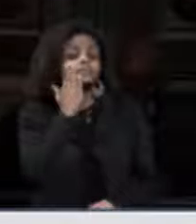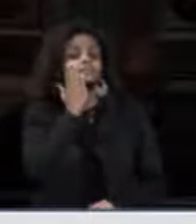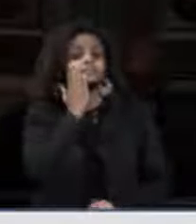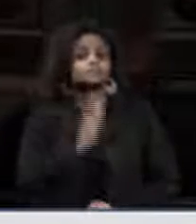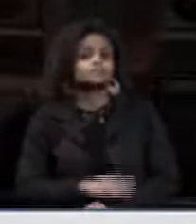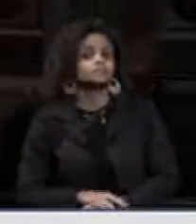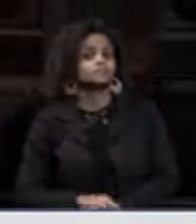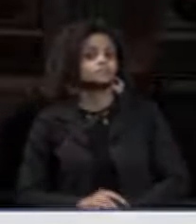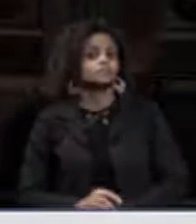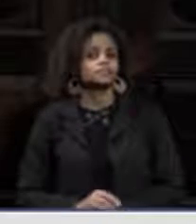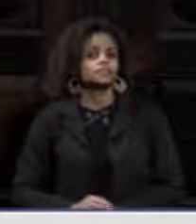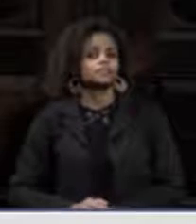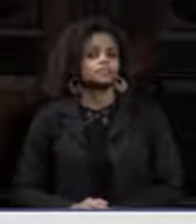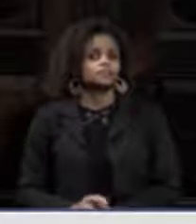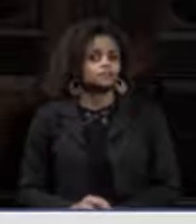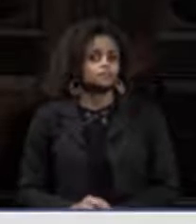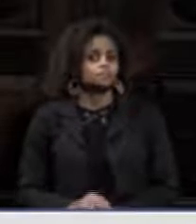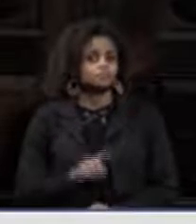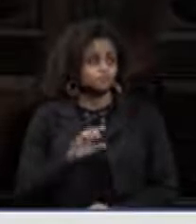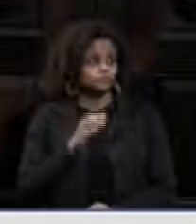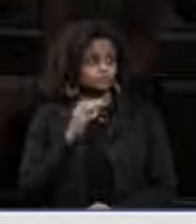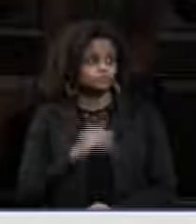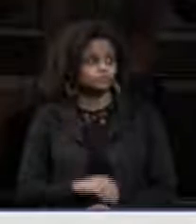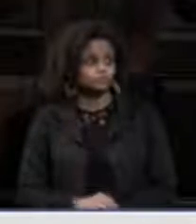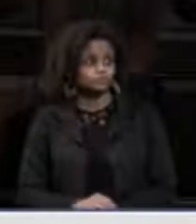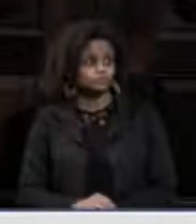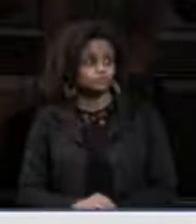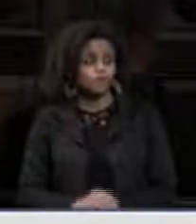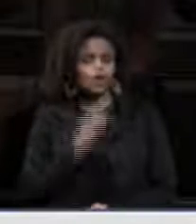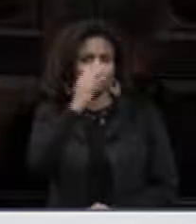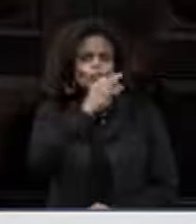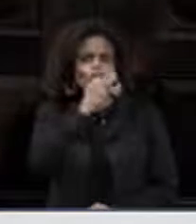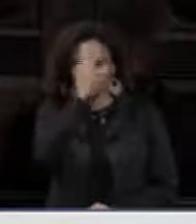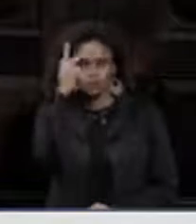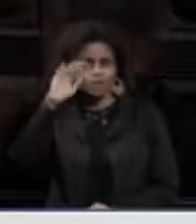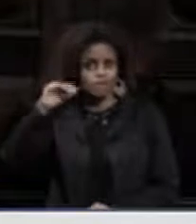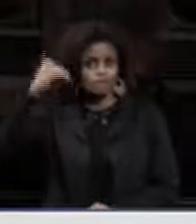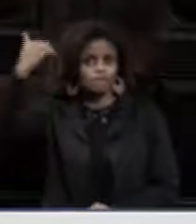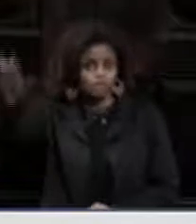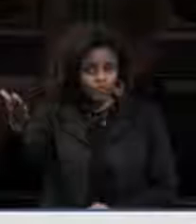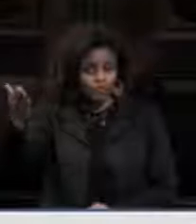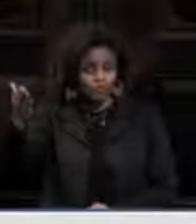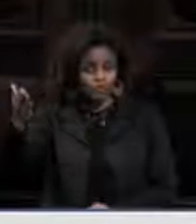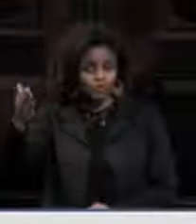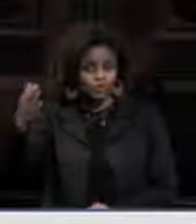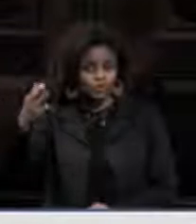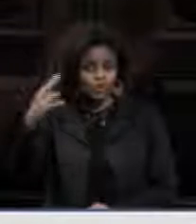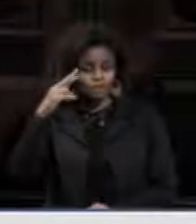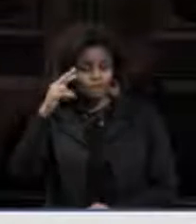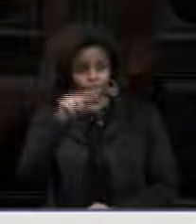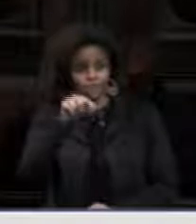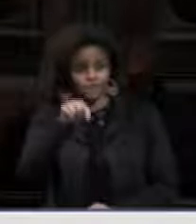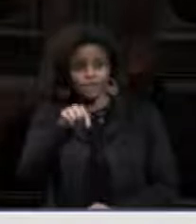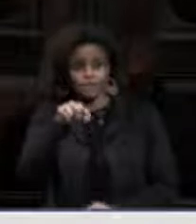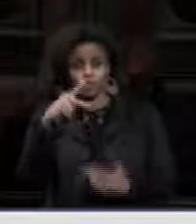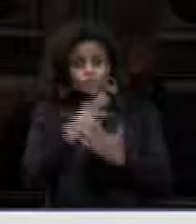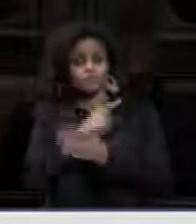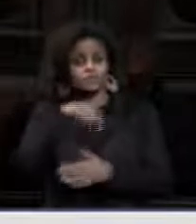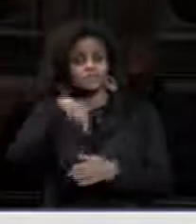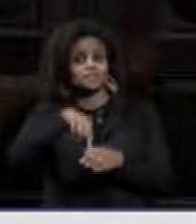a opinião lá fora sobre o que acontece aqui